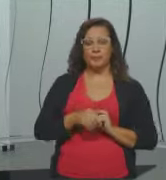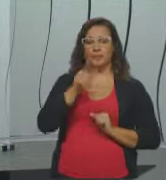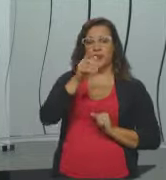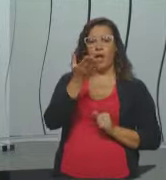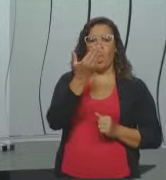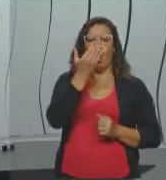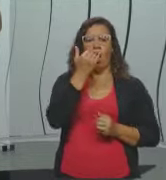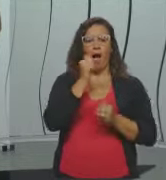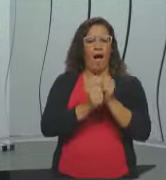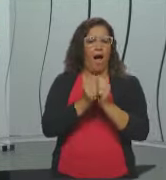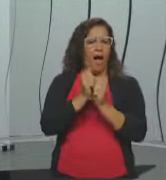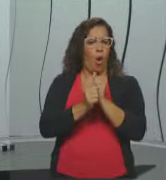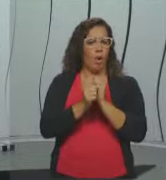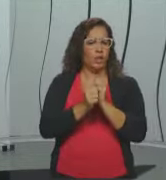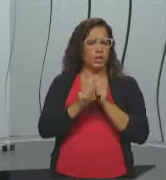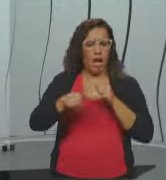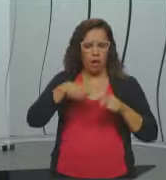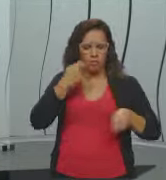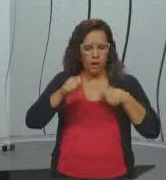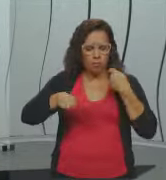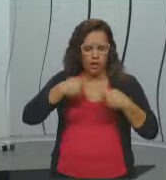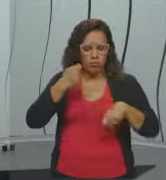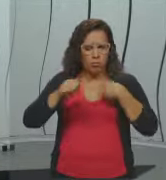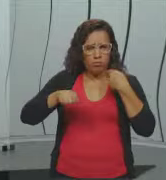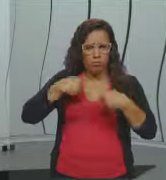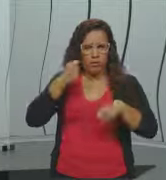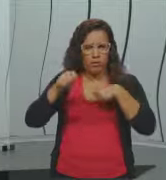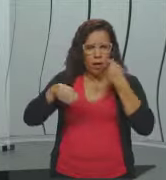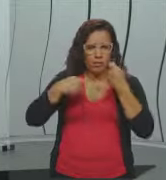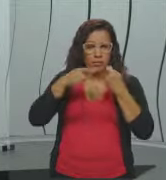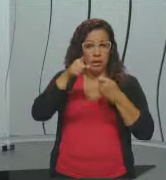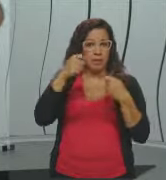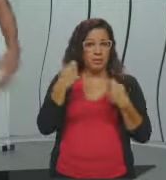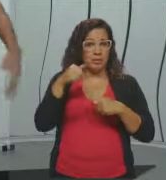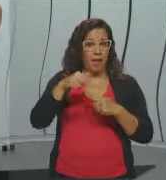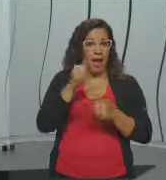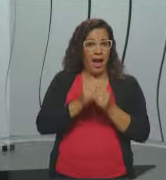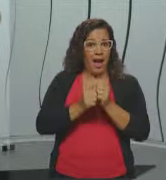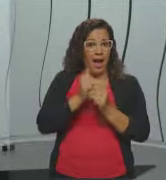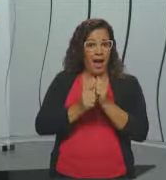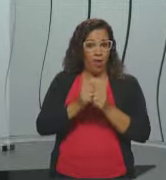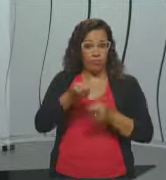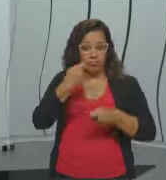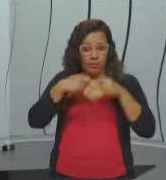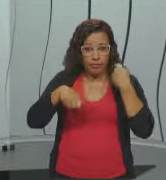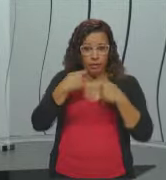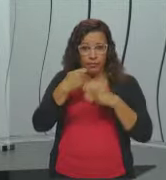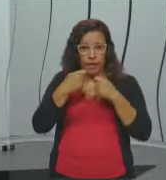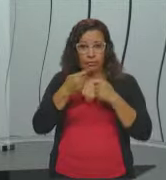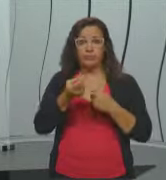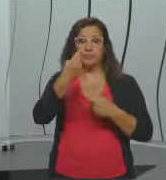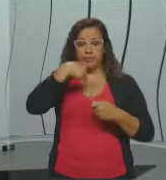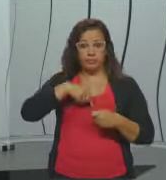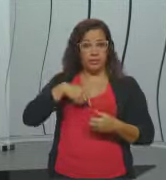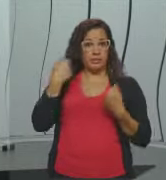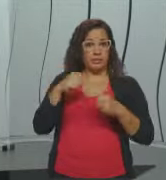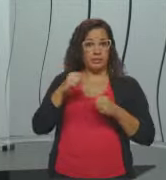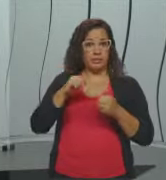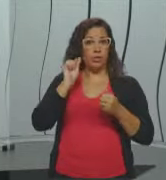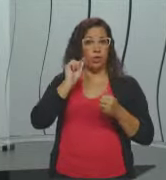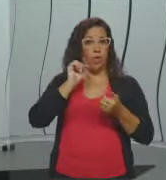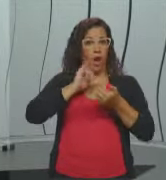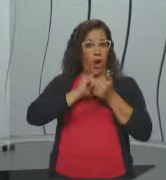prato de arroz e você precisa transformar aquele arroz em energia para o seu corpo funcionar. Eu estou